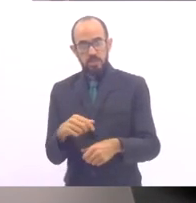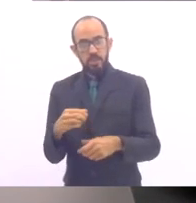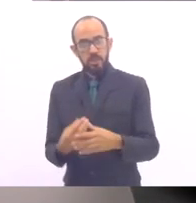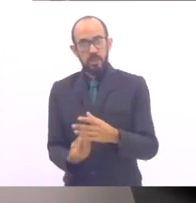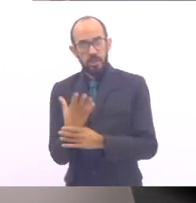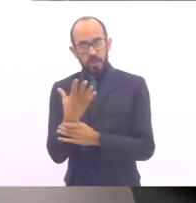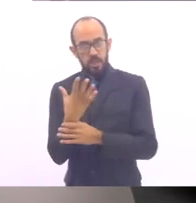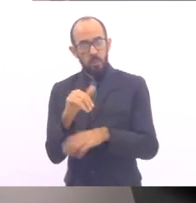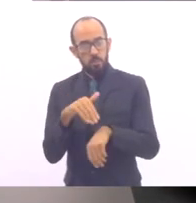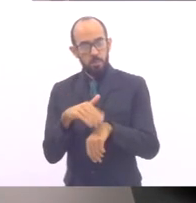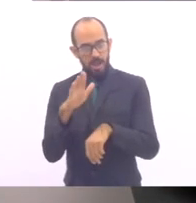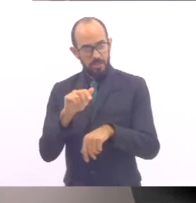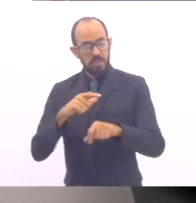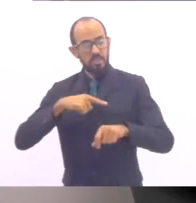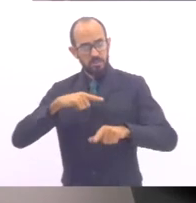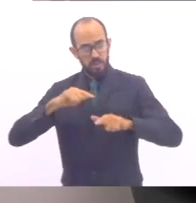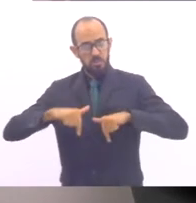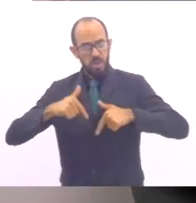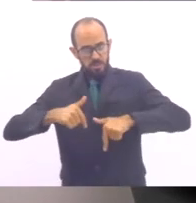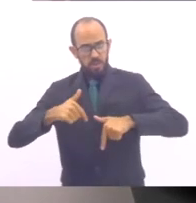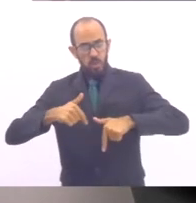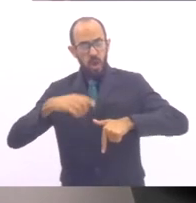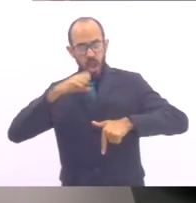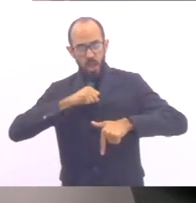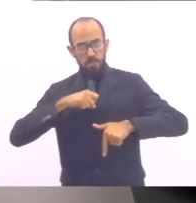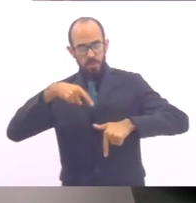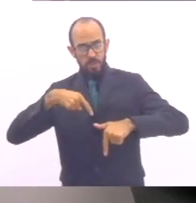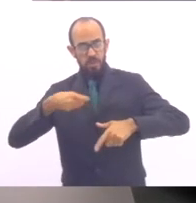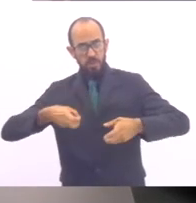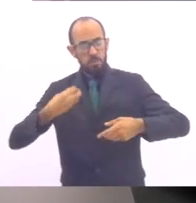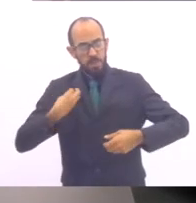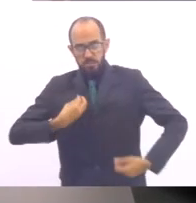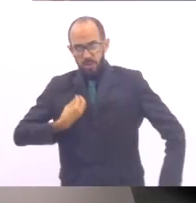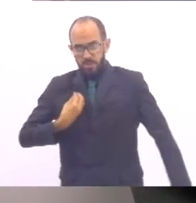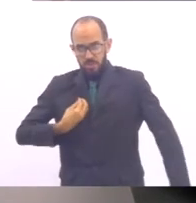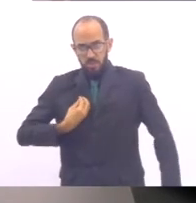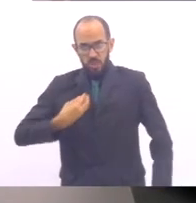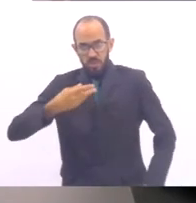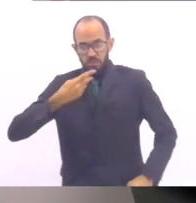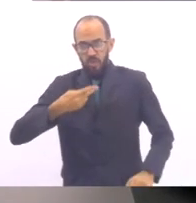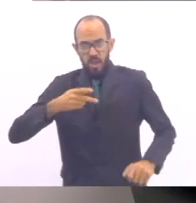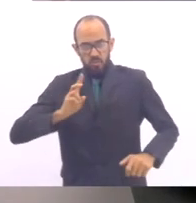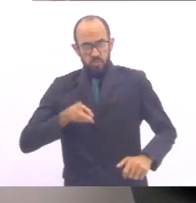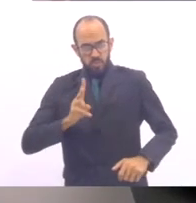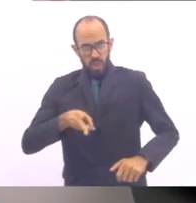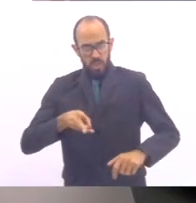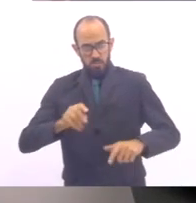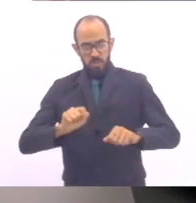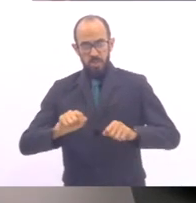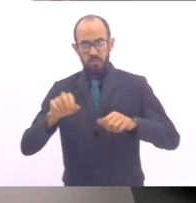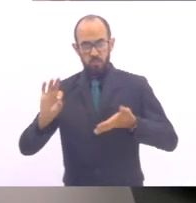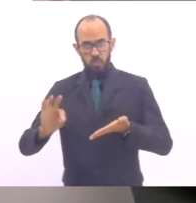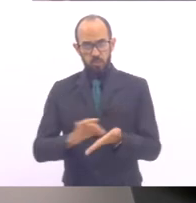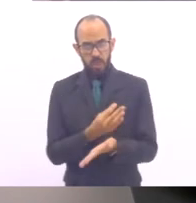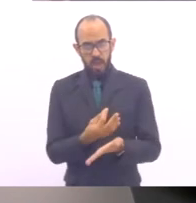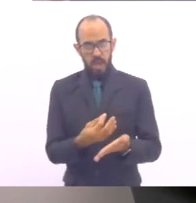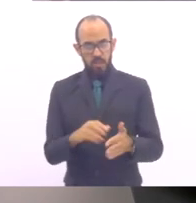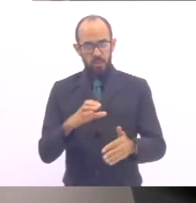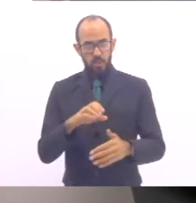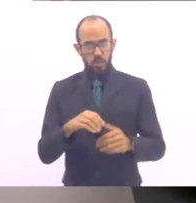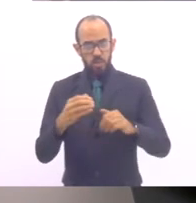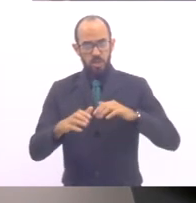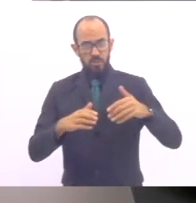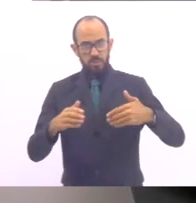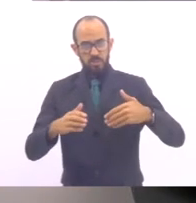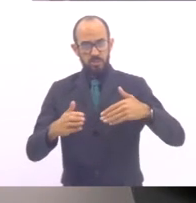mais proativo, pelo menos da participação, eles dizem que fazem, que contratam, cooperativa, que fazem,